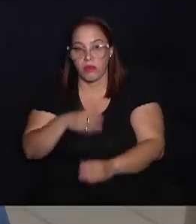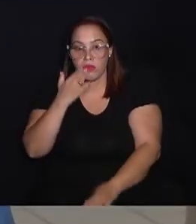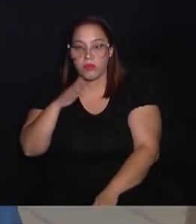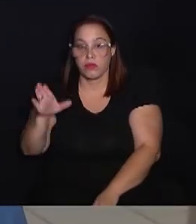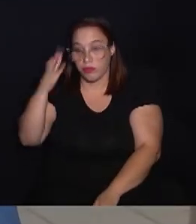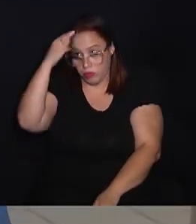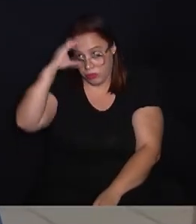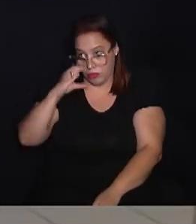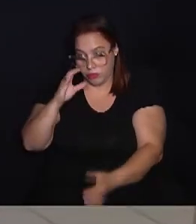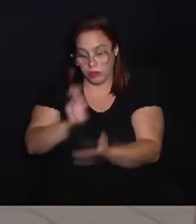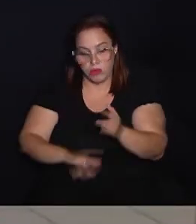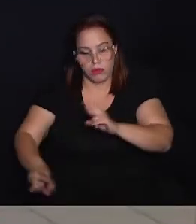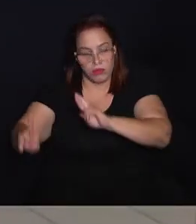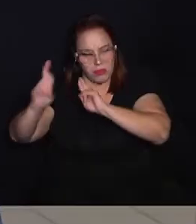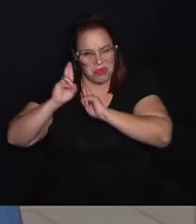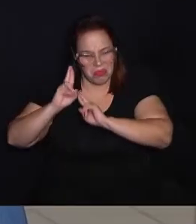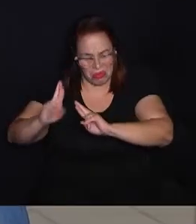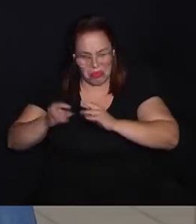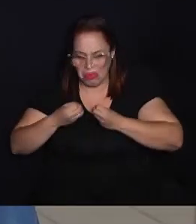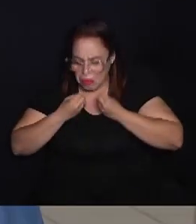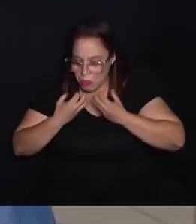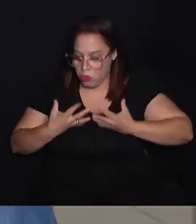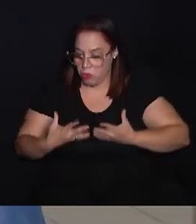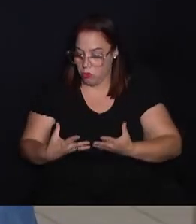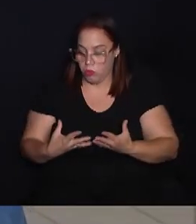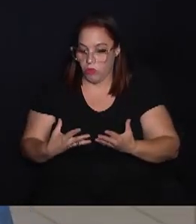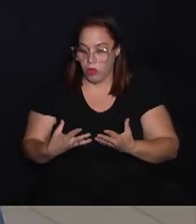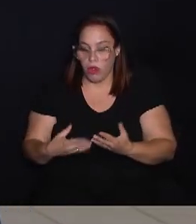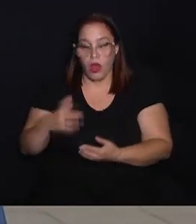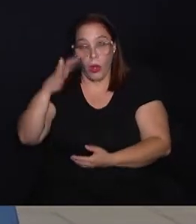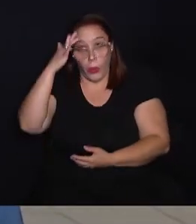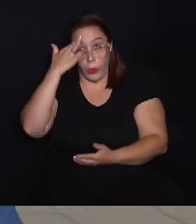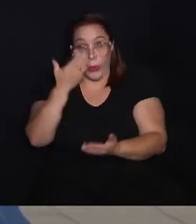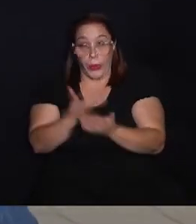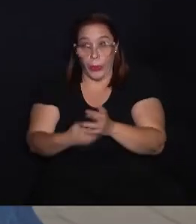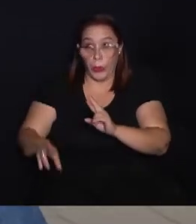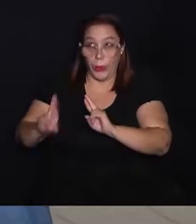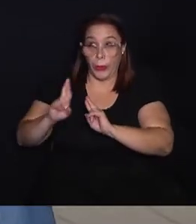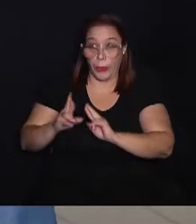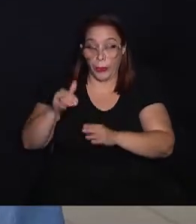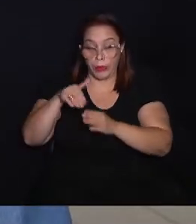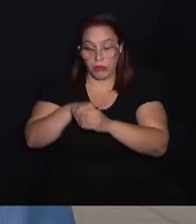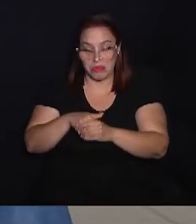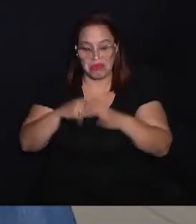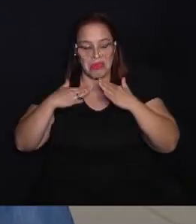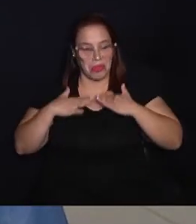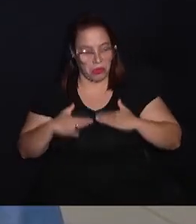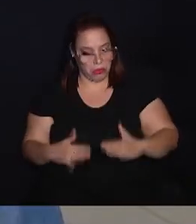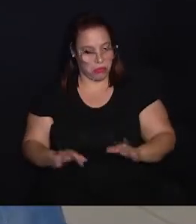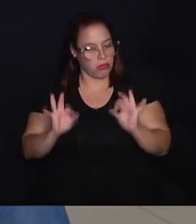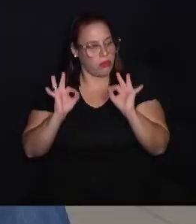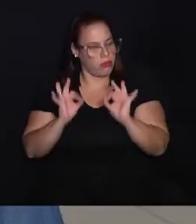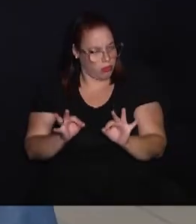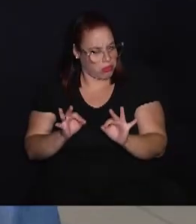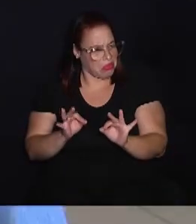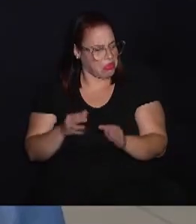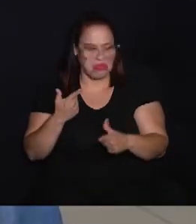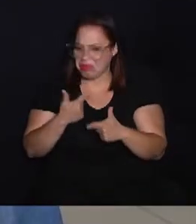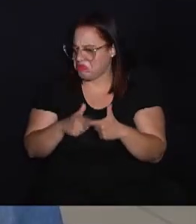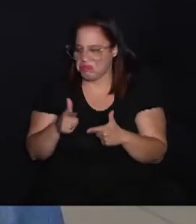nós ficaremos junto com a família, né? Vamos votar agora e logo após vamos acompanhar com a família. Já